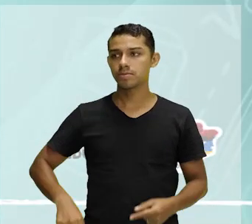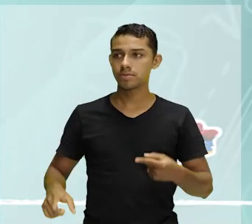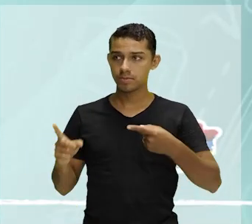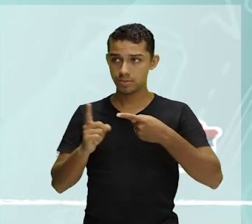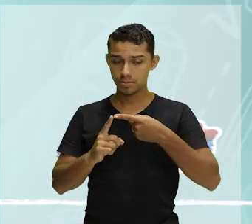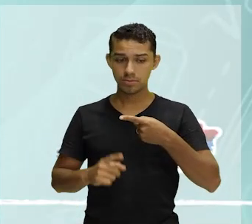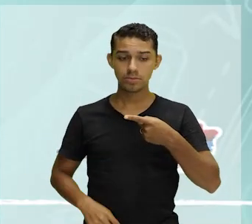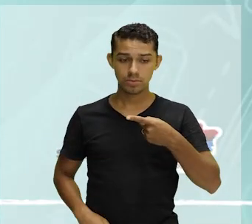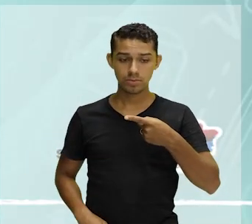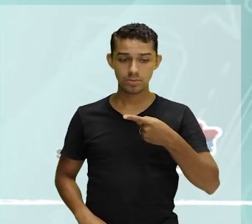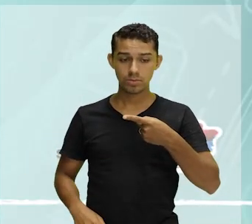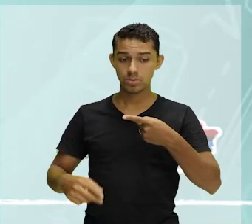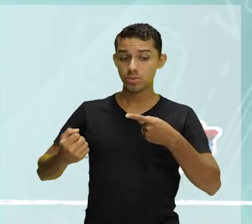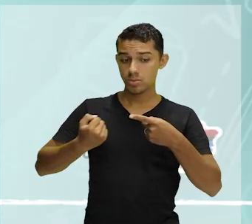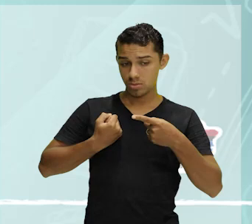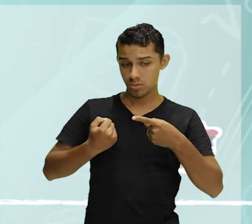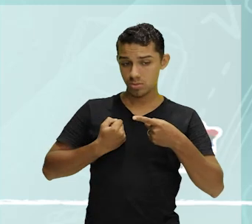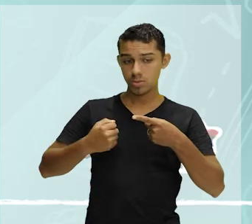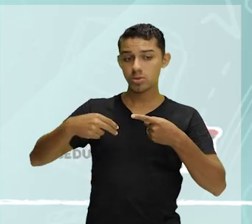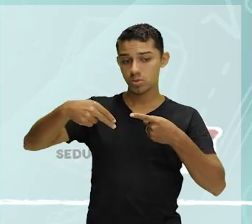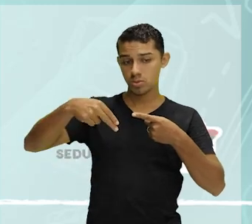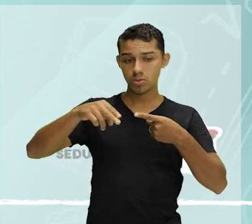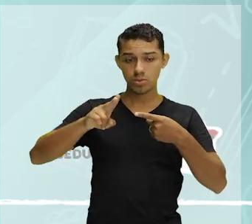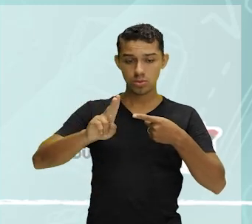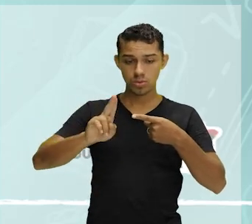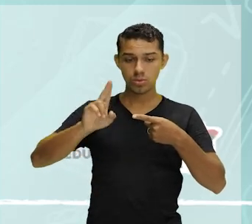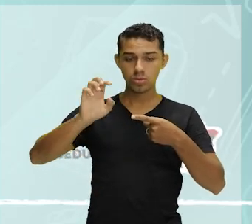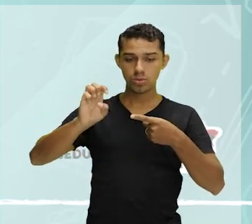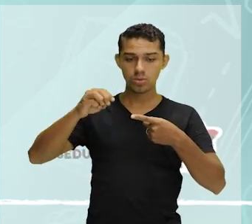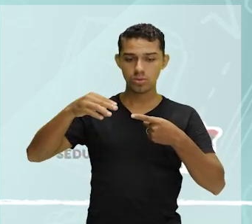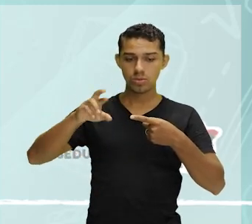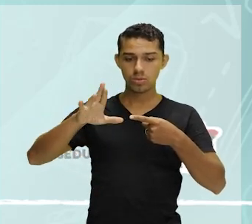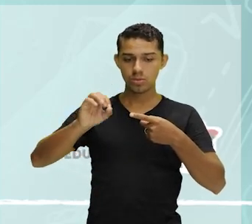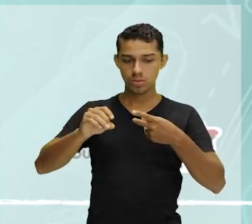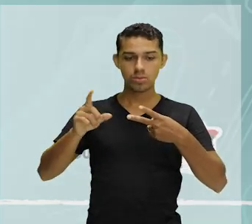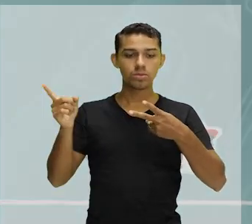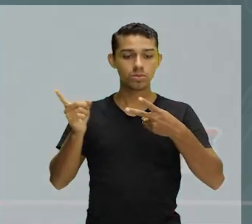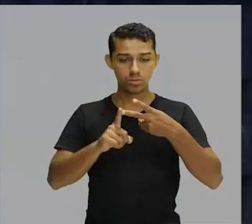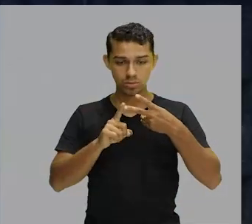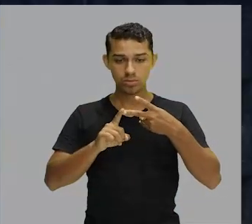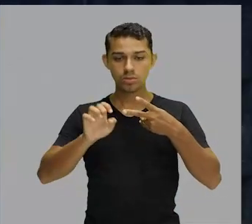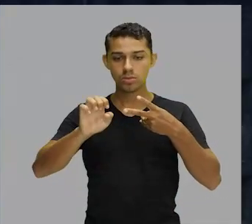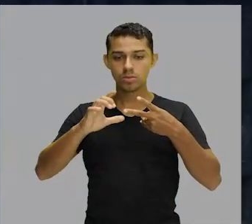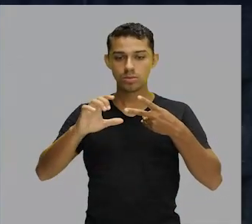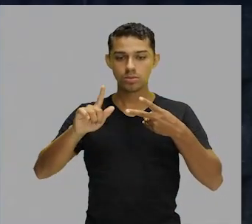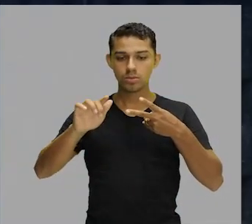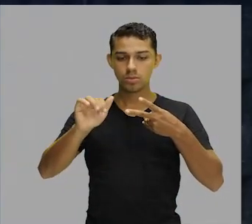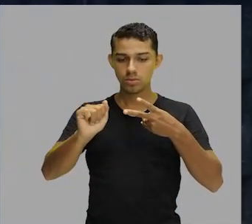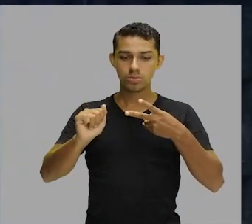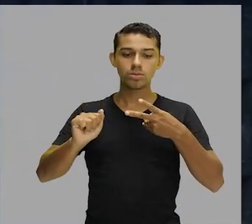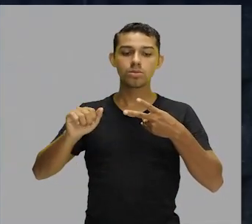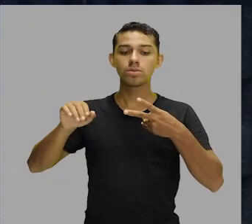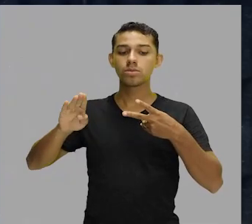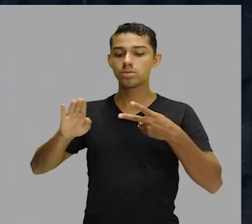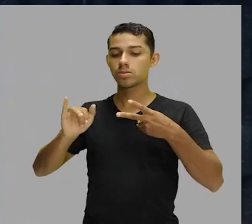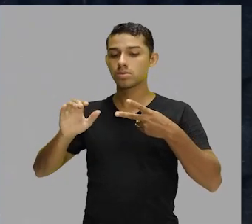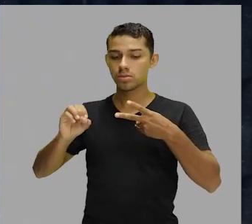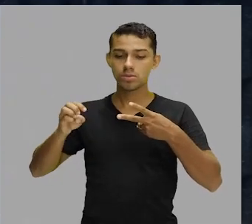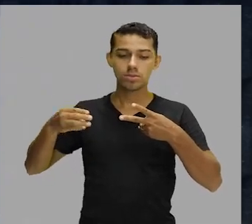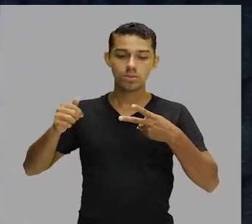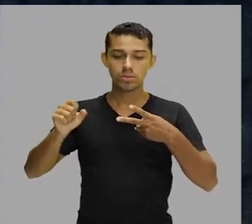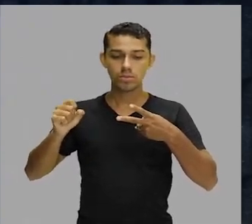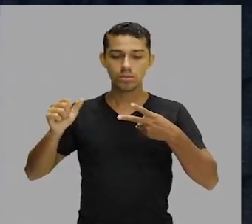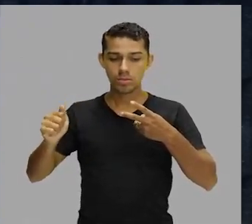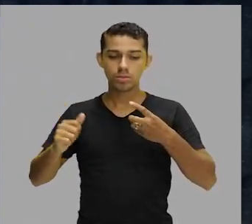a pirâmide de números, tem a pirâmide ecológica de biomassa e a pirâmide ecológica de